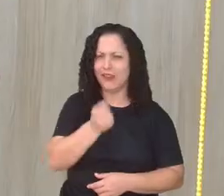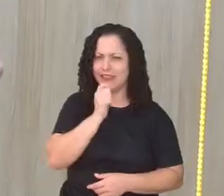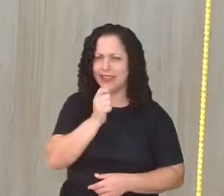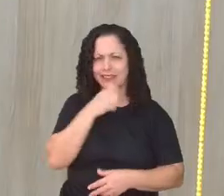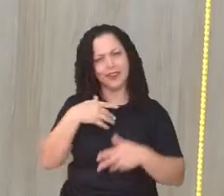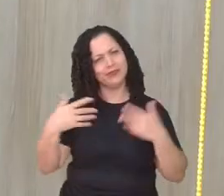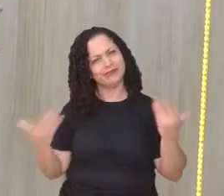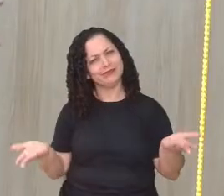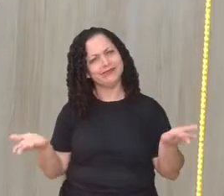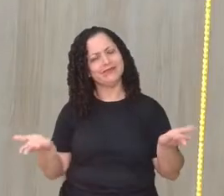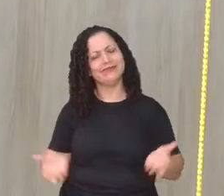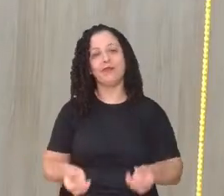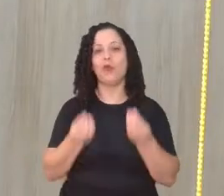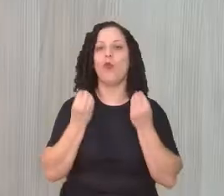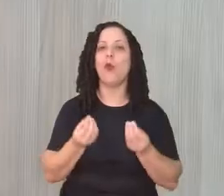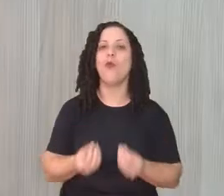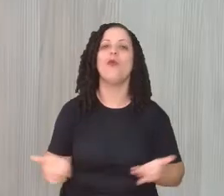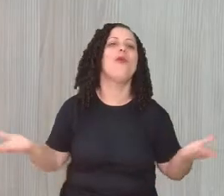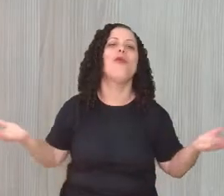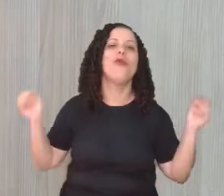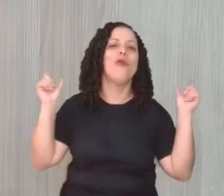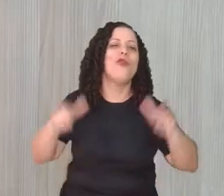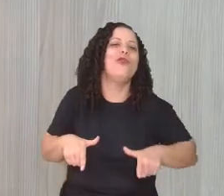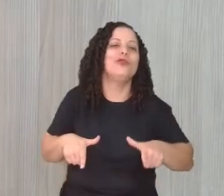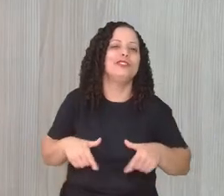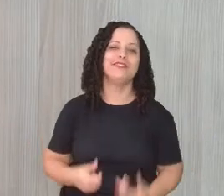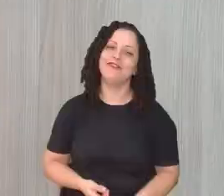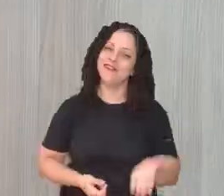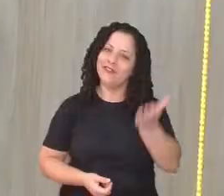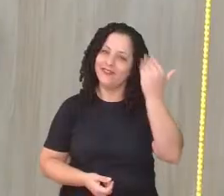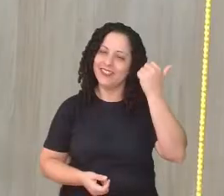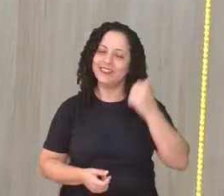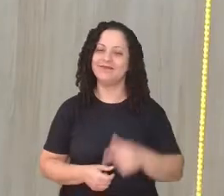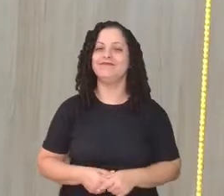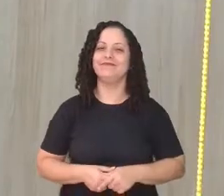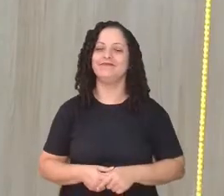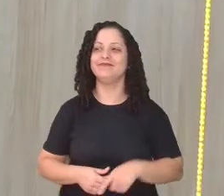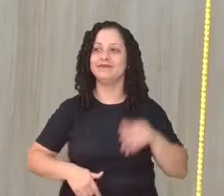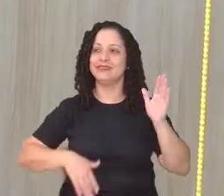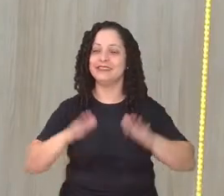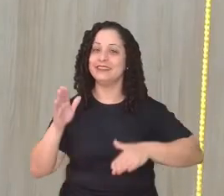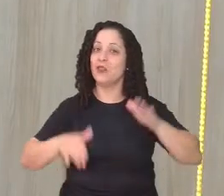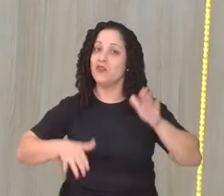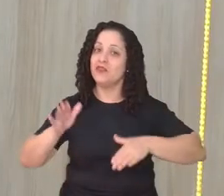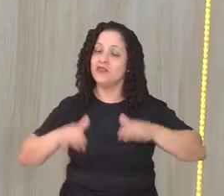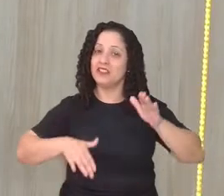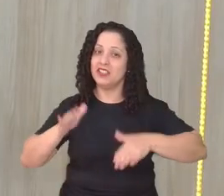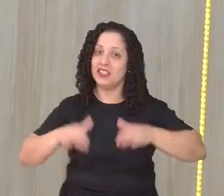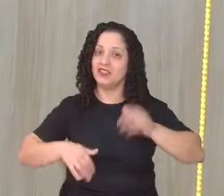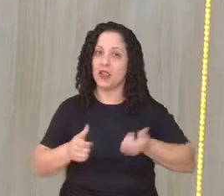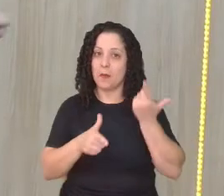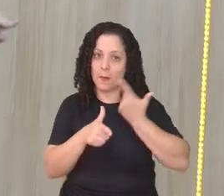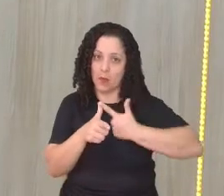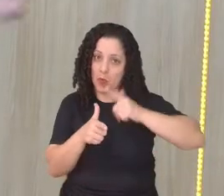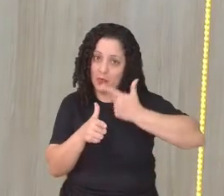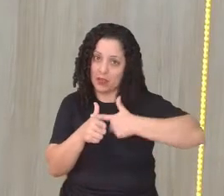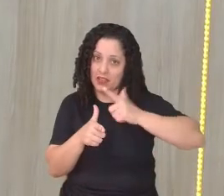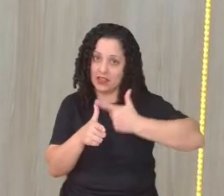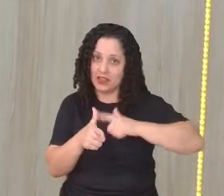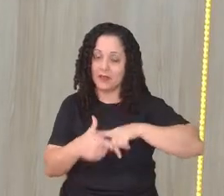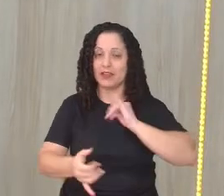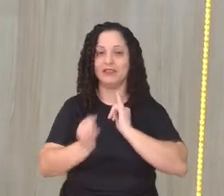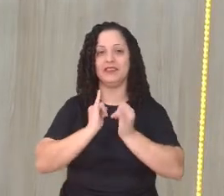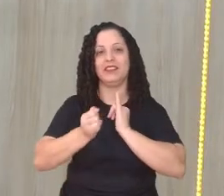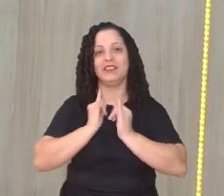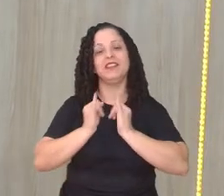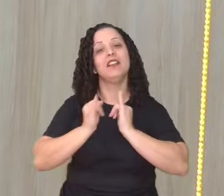Oh. Sabino, cadê você? De repente, pode ser apenas um probleminha de internet, ou